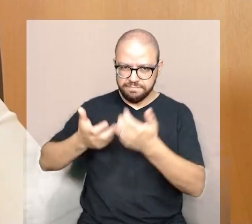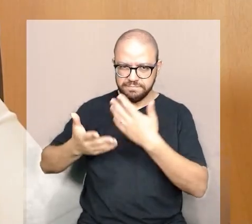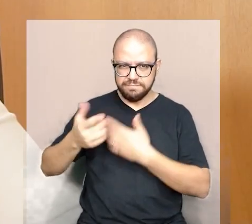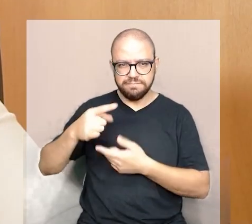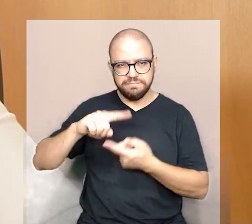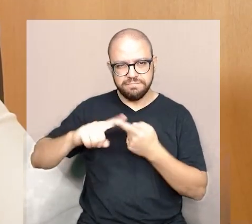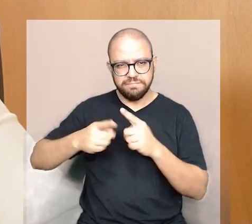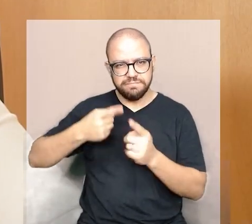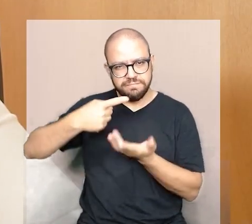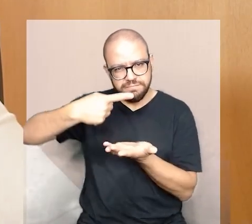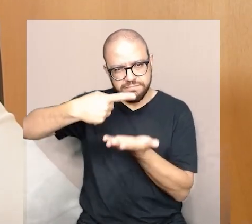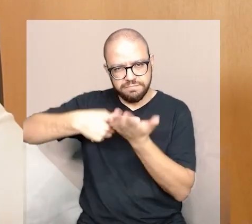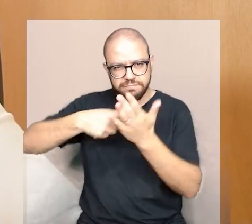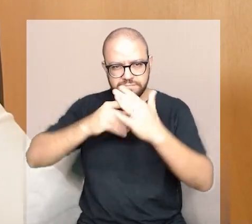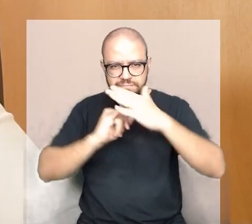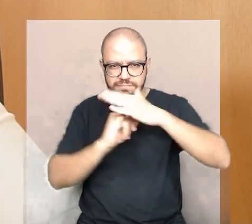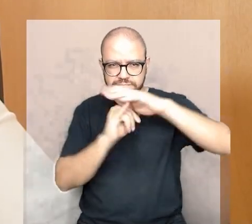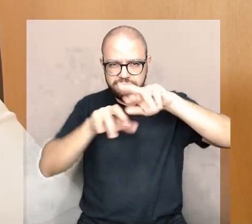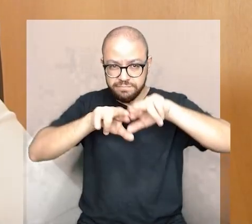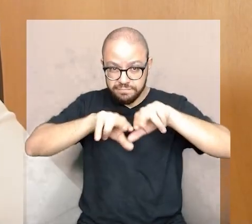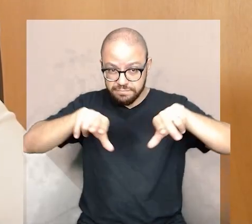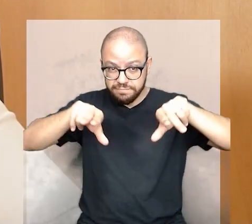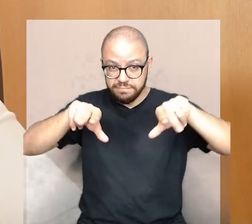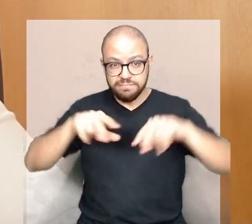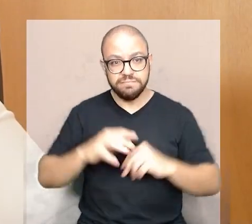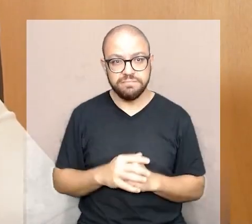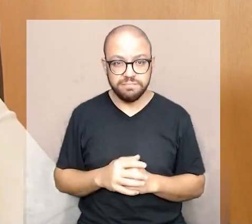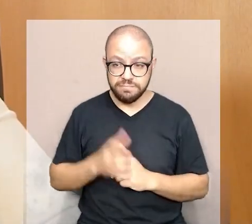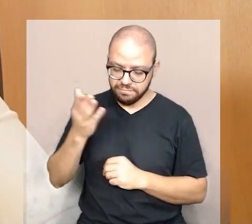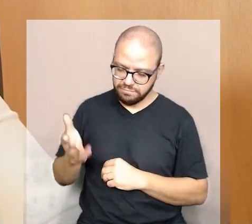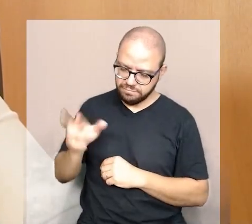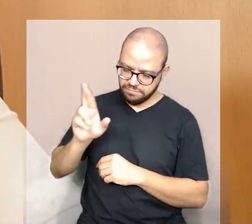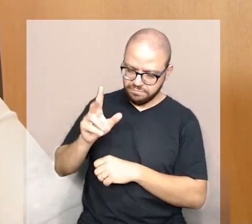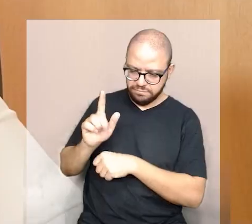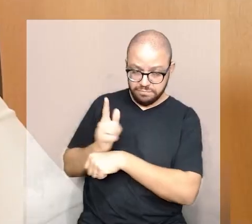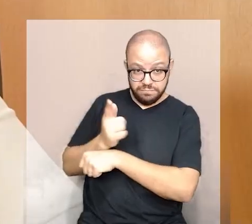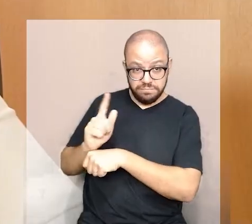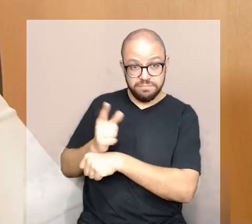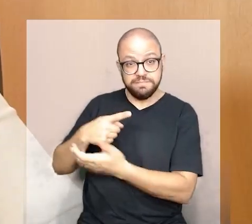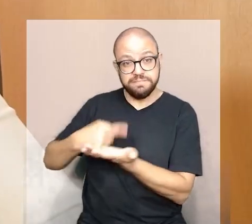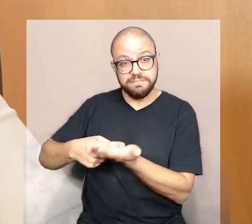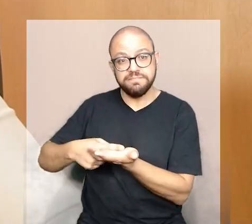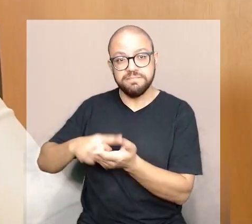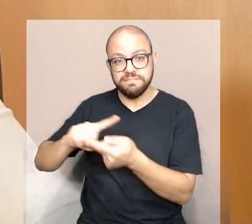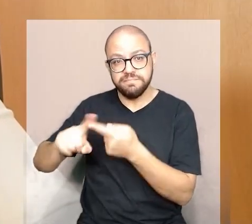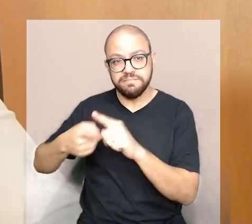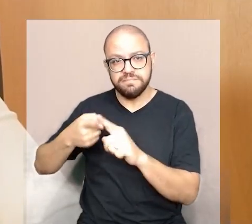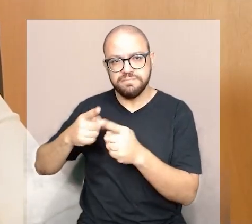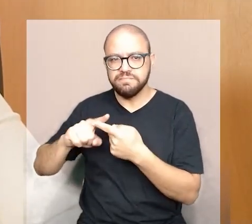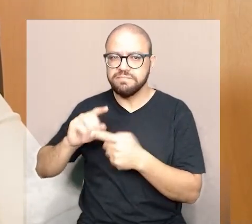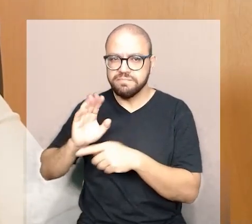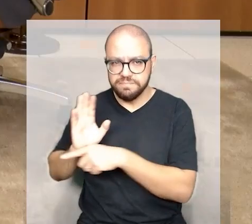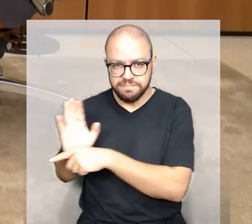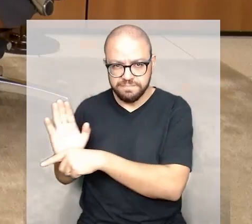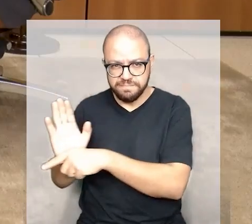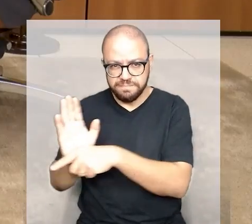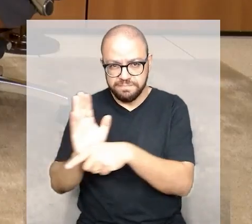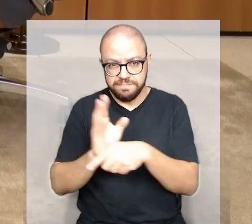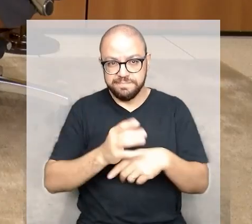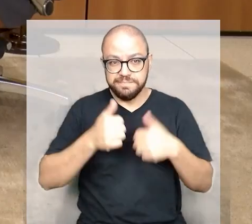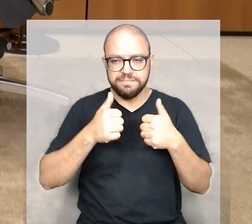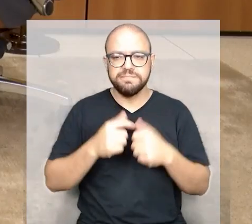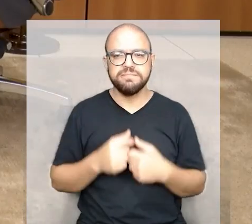as parcerias interinstitucionais, durante sua gestão essas parcerias foram fortalecidas, não